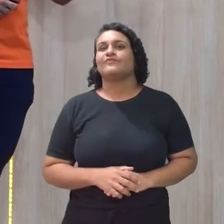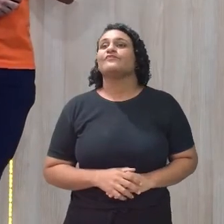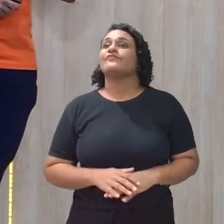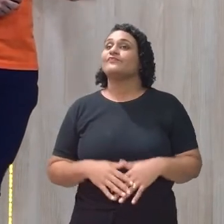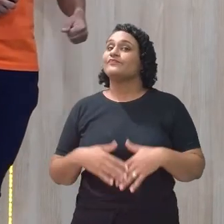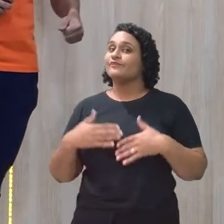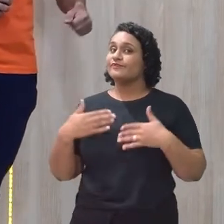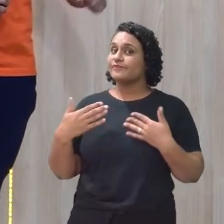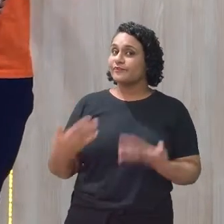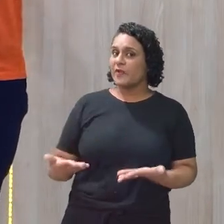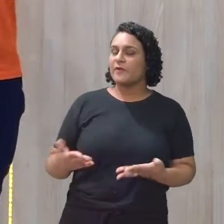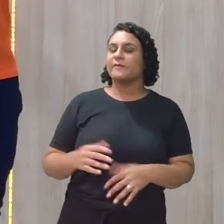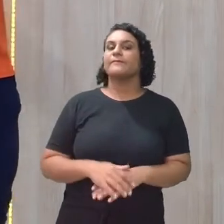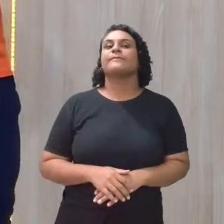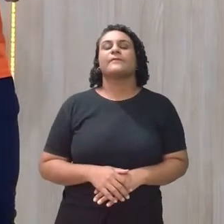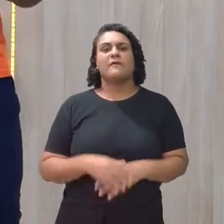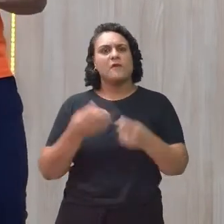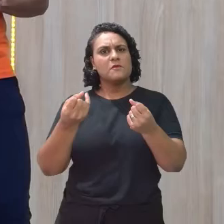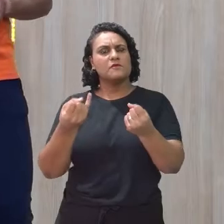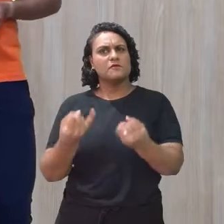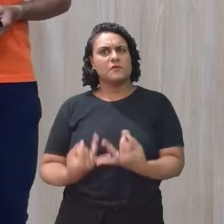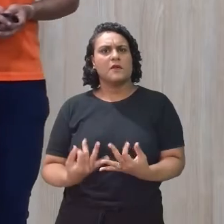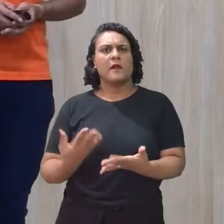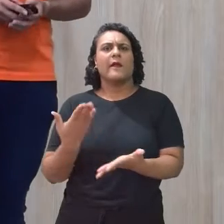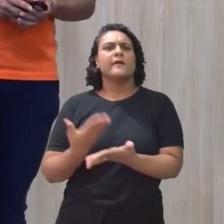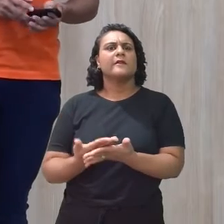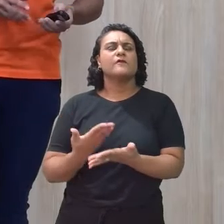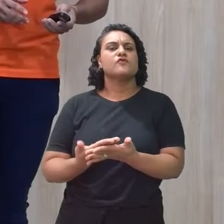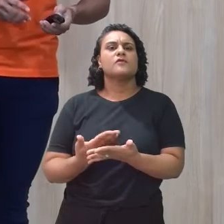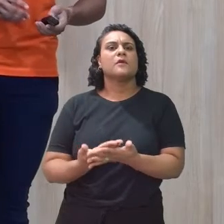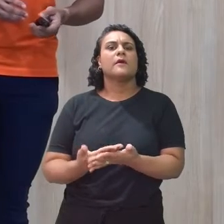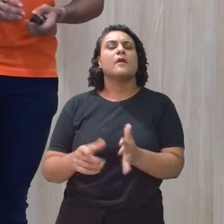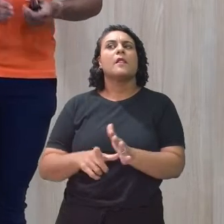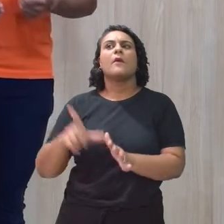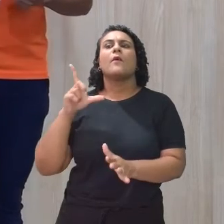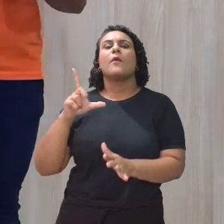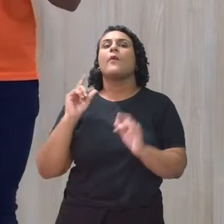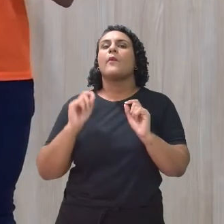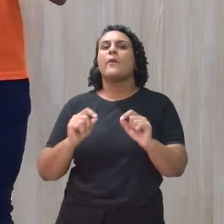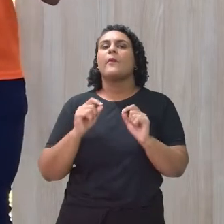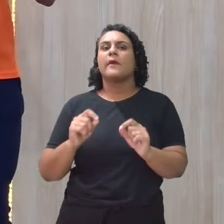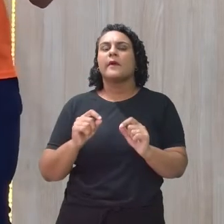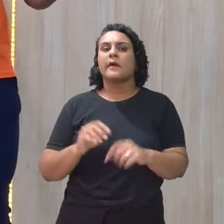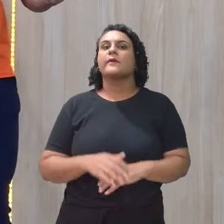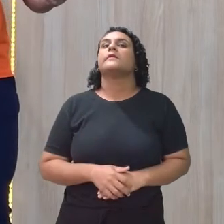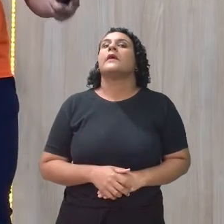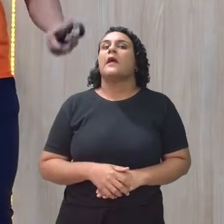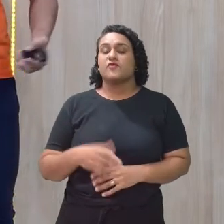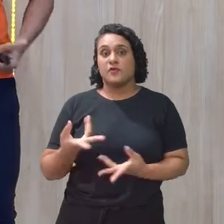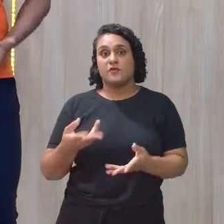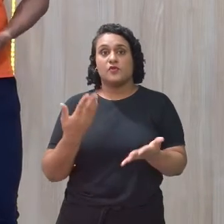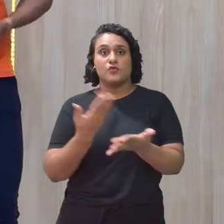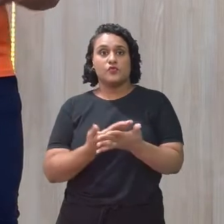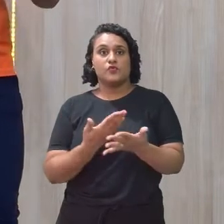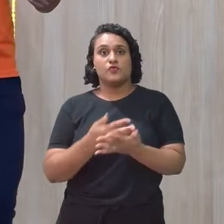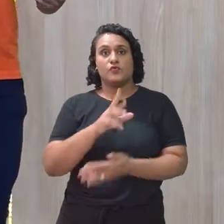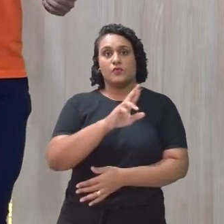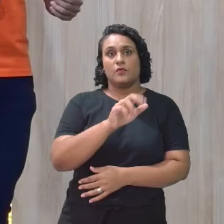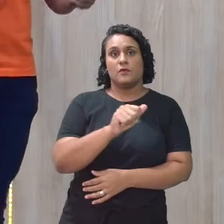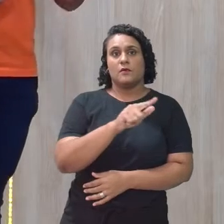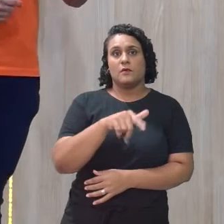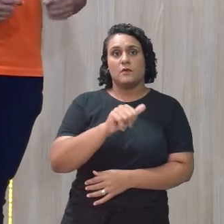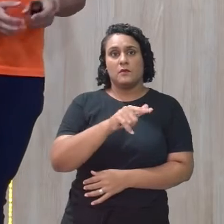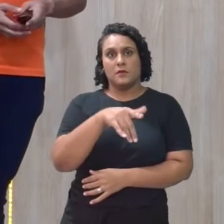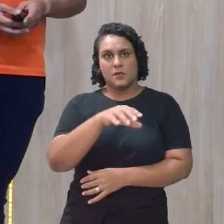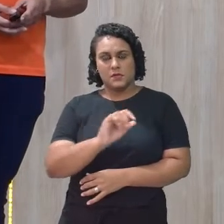estávamos vivenciando, né? Nas aulas anteriores, a gente viu a ideia de razão, certo? Depois